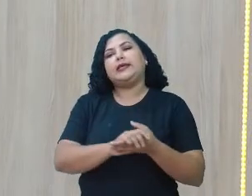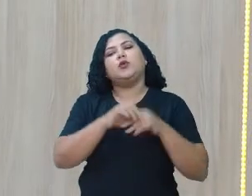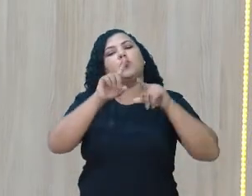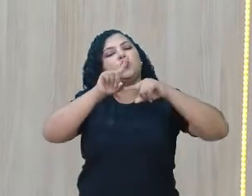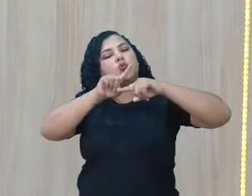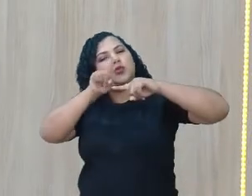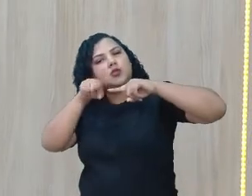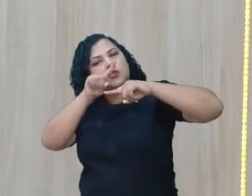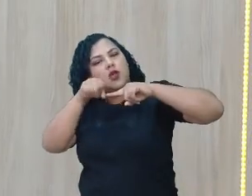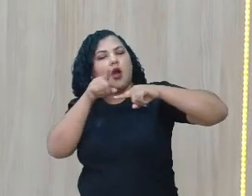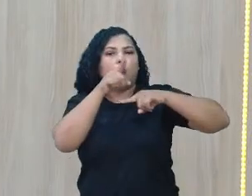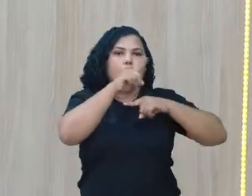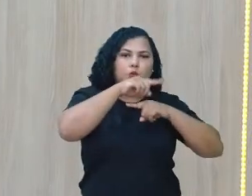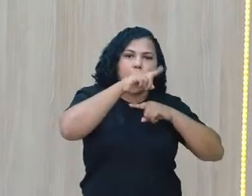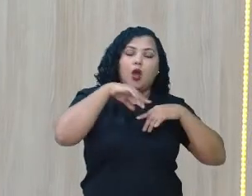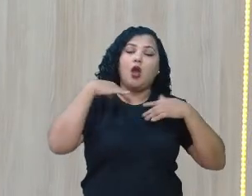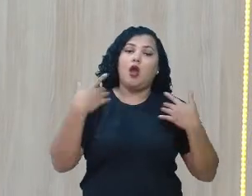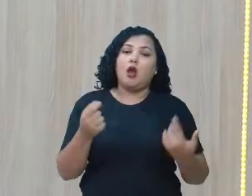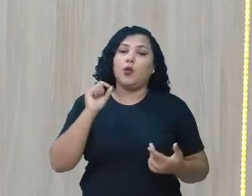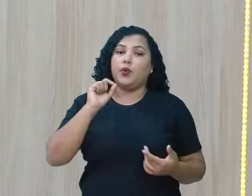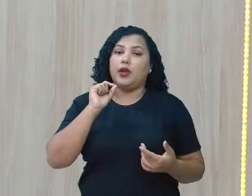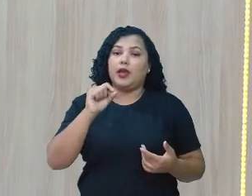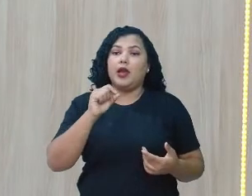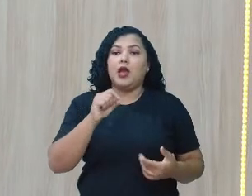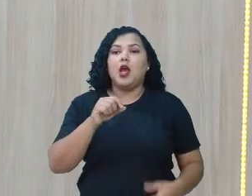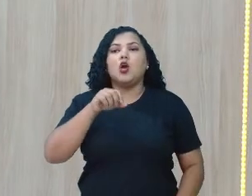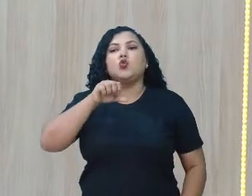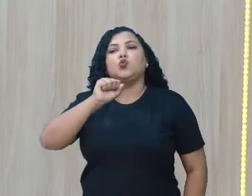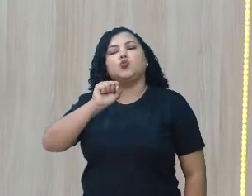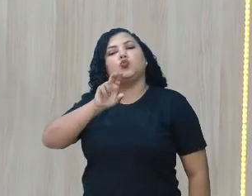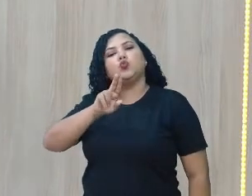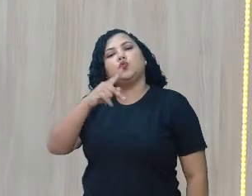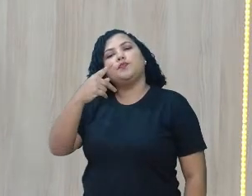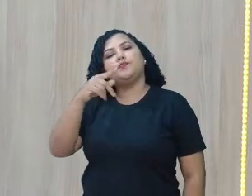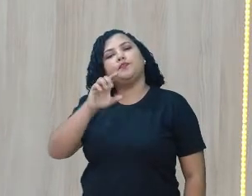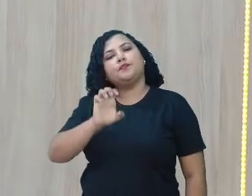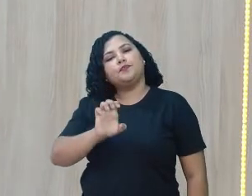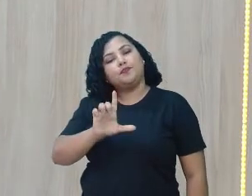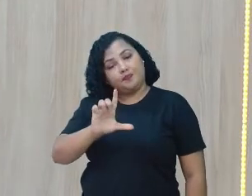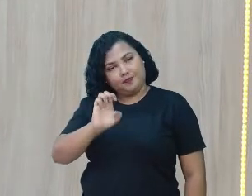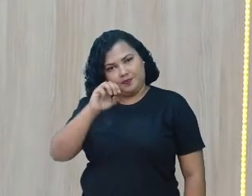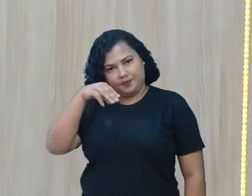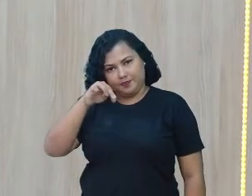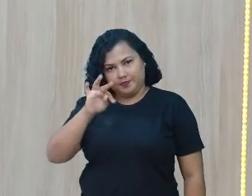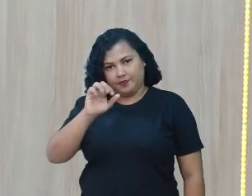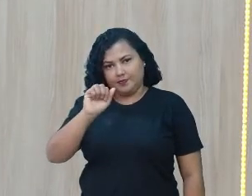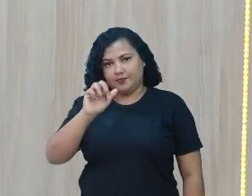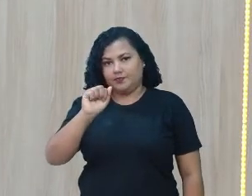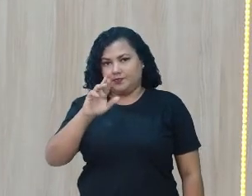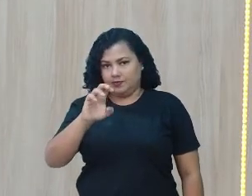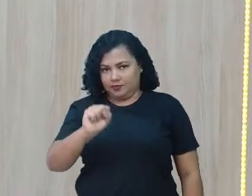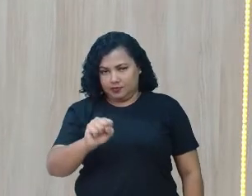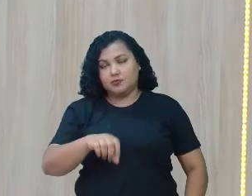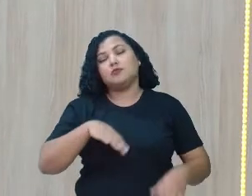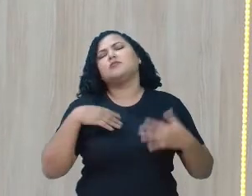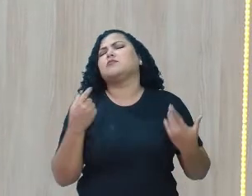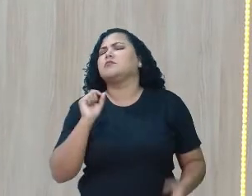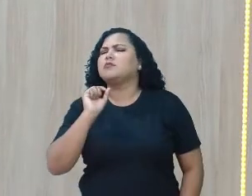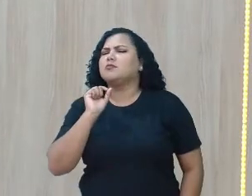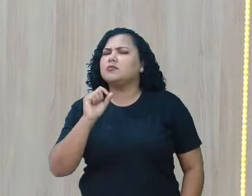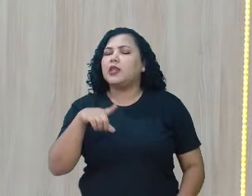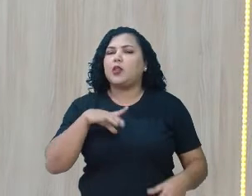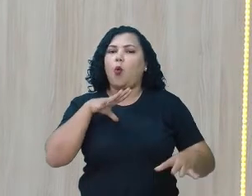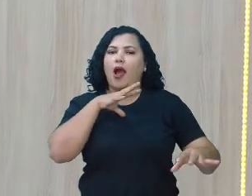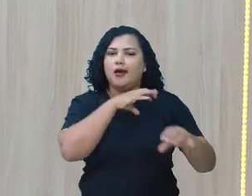são adjacentes, eles são ângulos suplementares. O que são ângulos suplementares? São ângulos